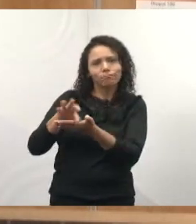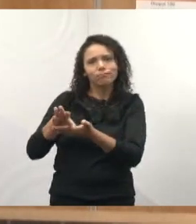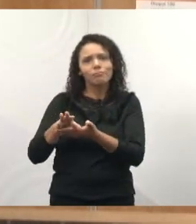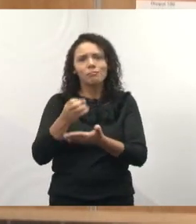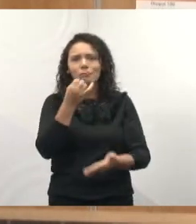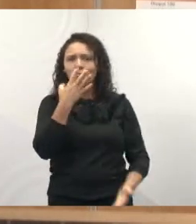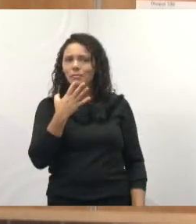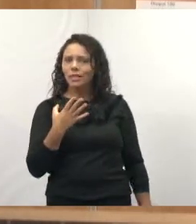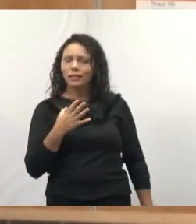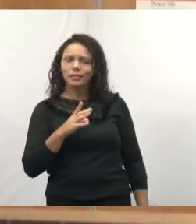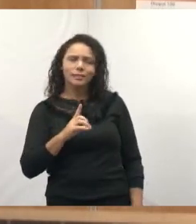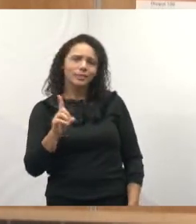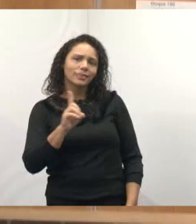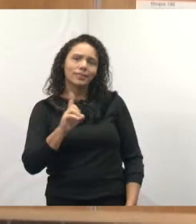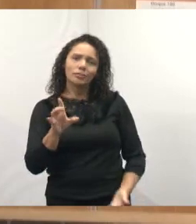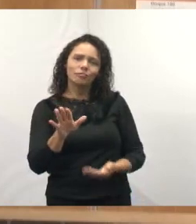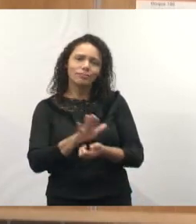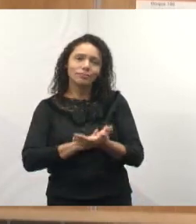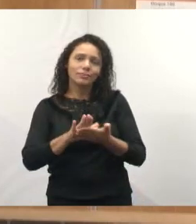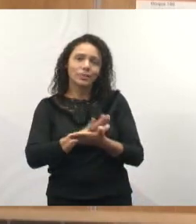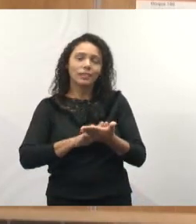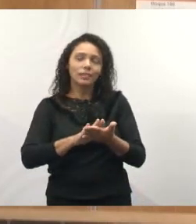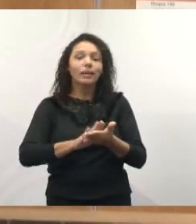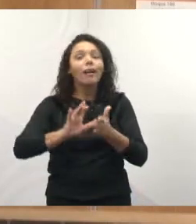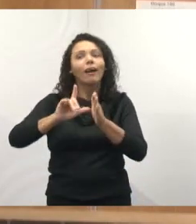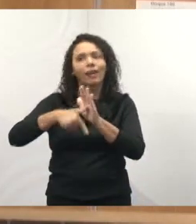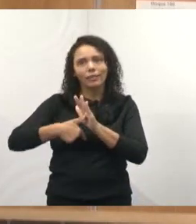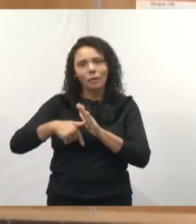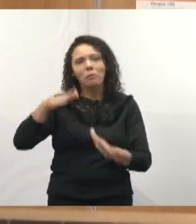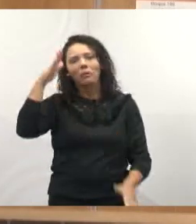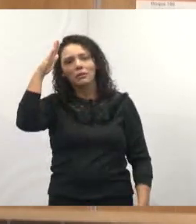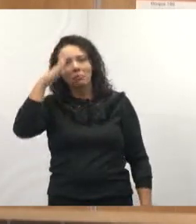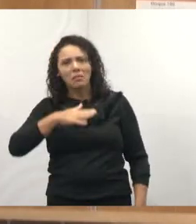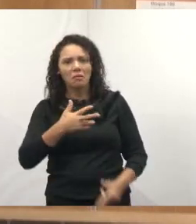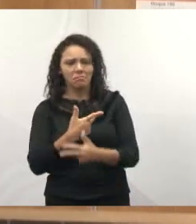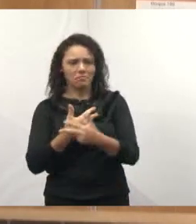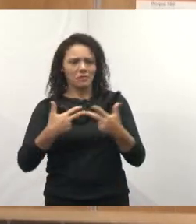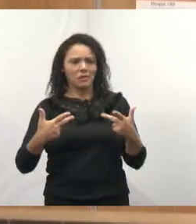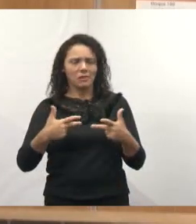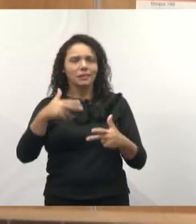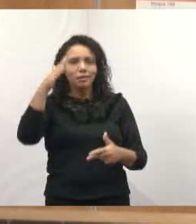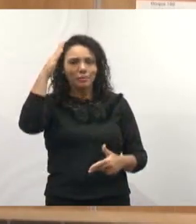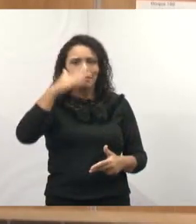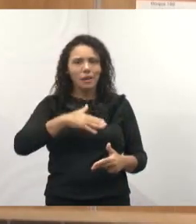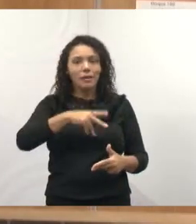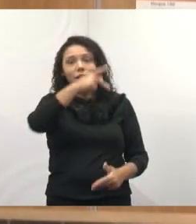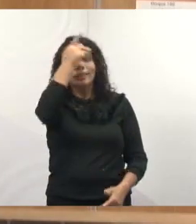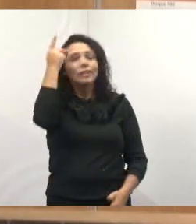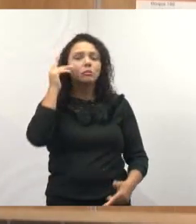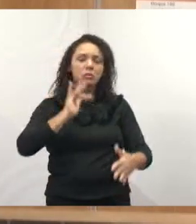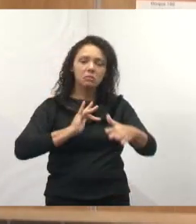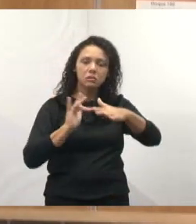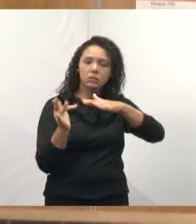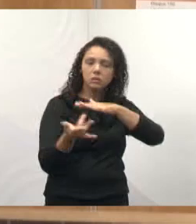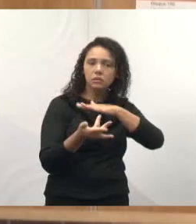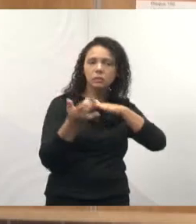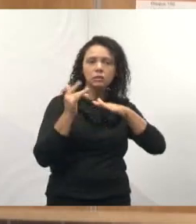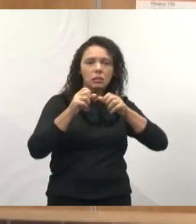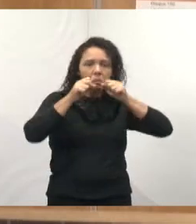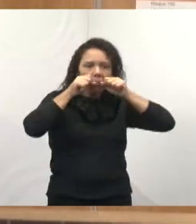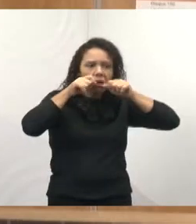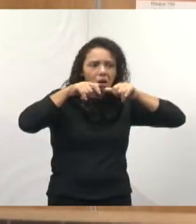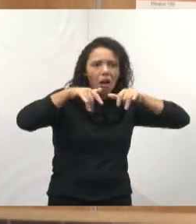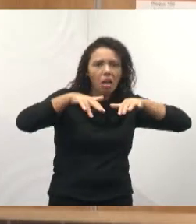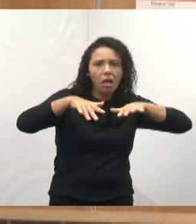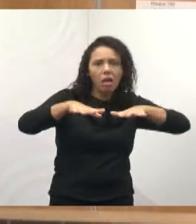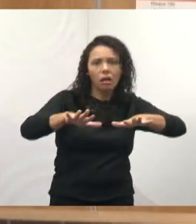pau, sacode. Aí vem outro comenta, mas ninguém vai lá defender, ninguém vai lá comentar, e fica a costa do homem pesado e não mostra